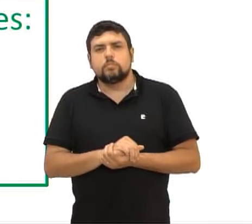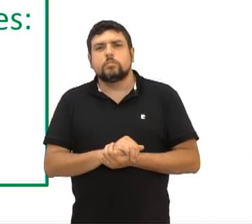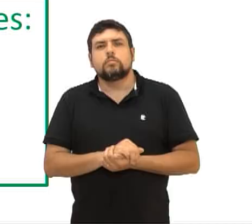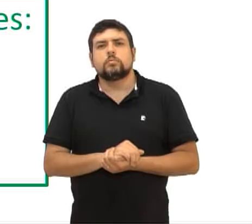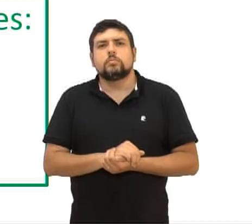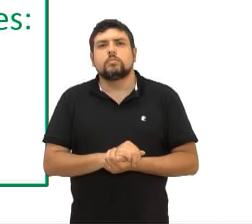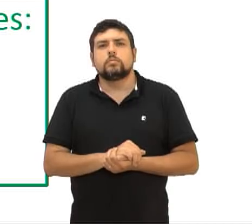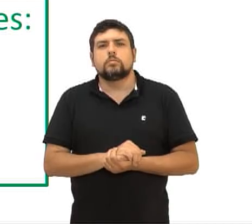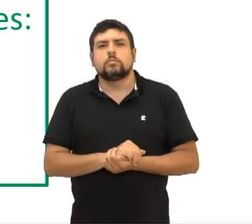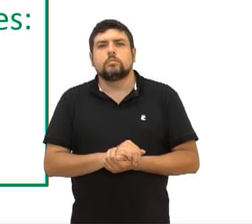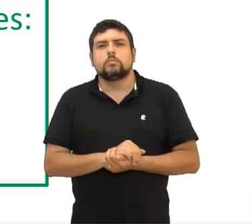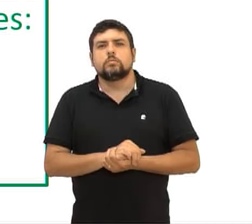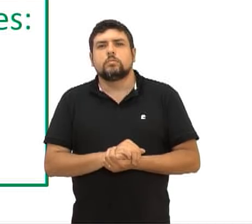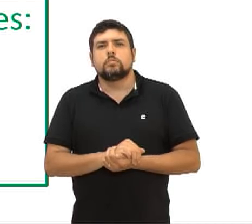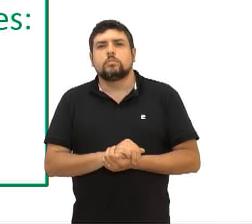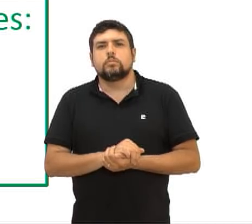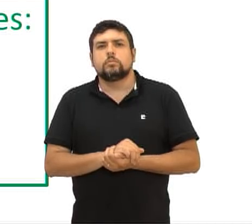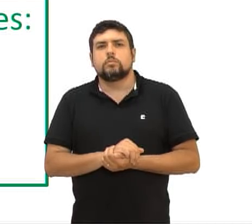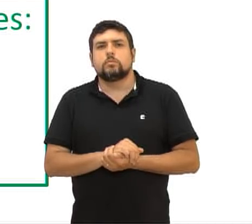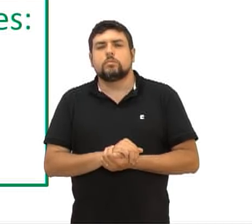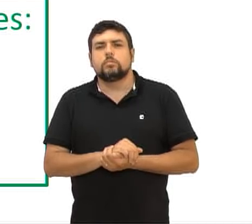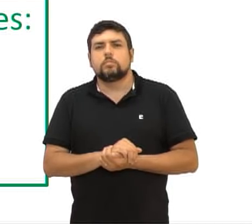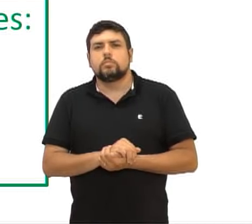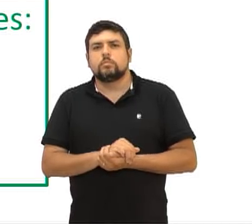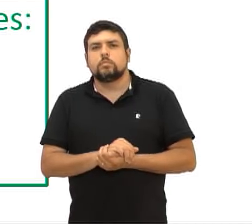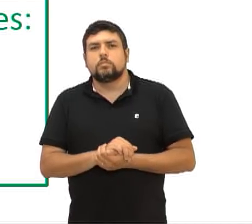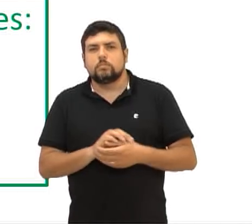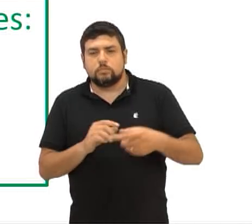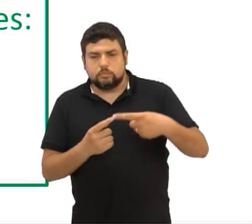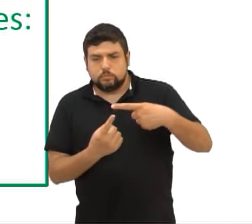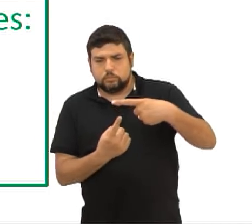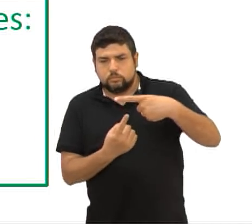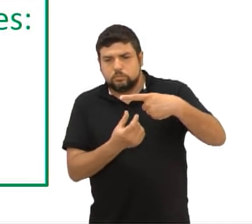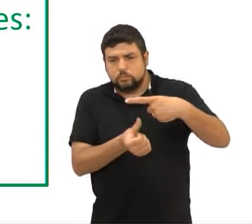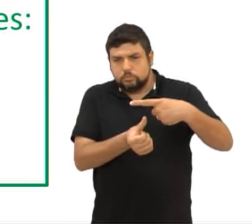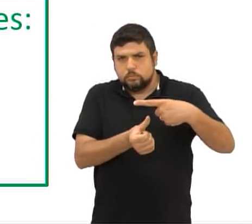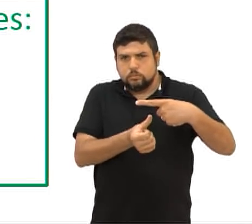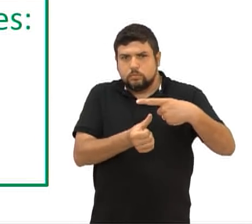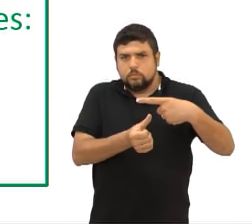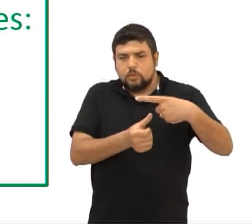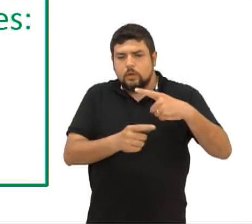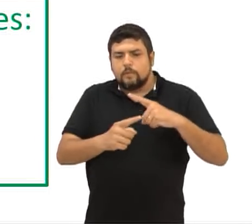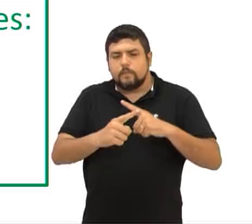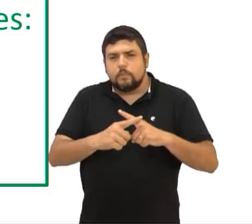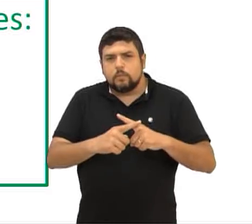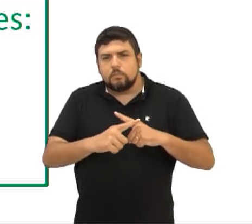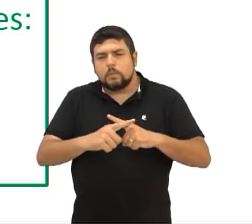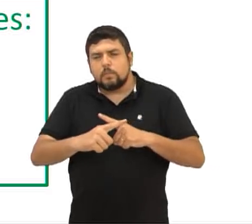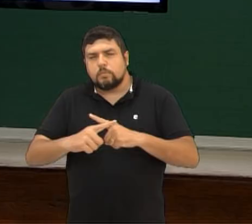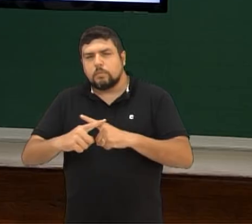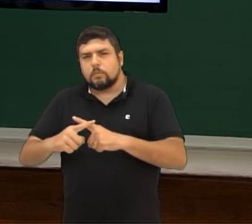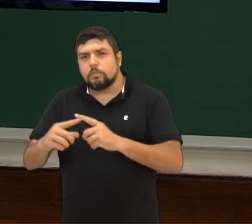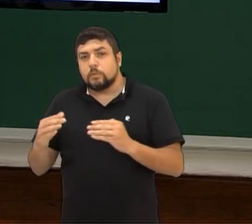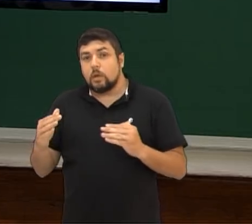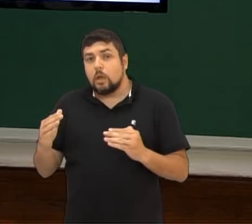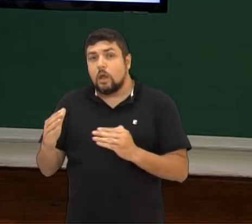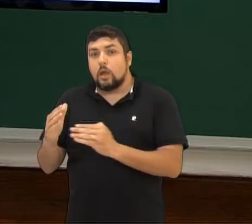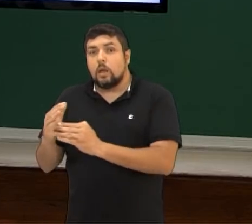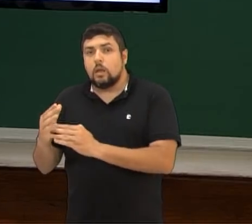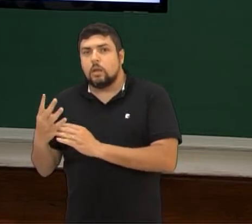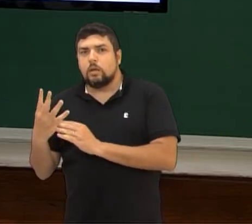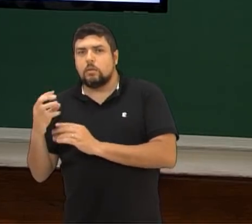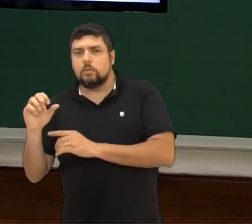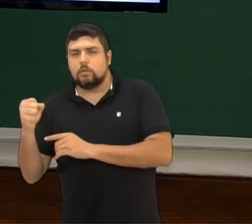vezes, multiplicando 16, dá 48. Nesse exemplo aqui, é